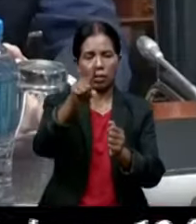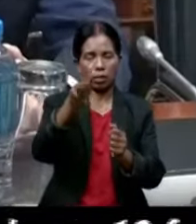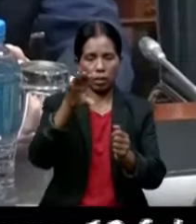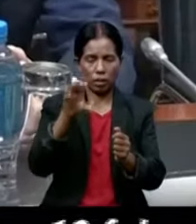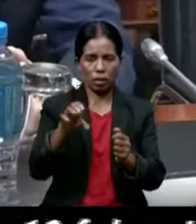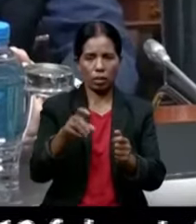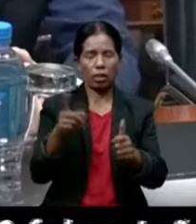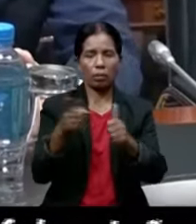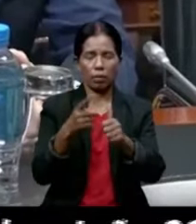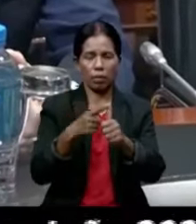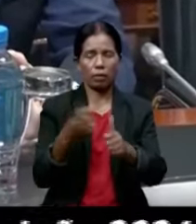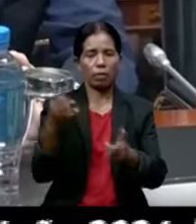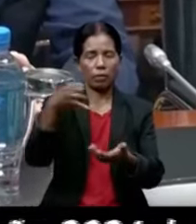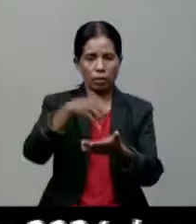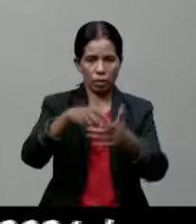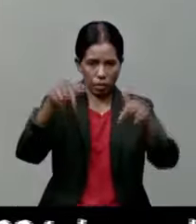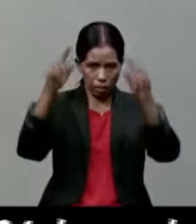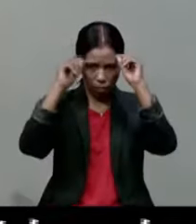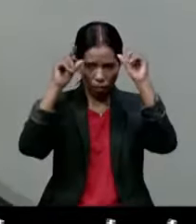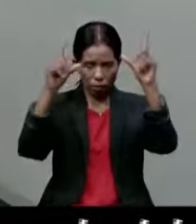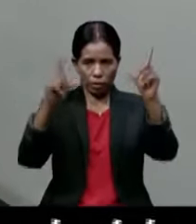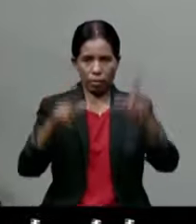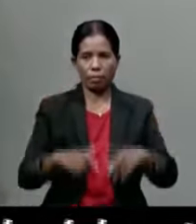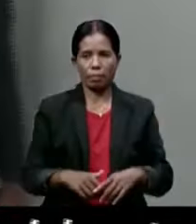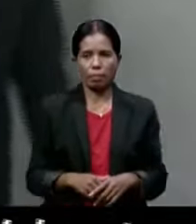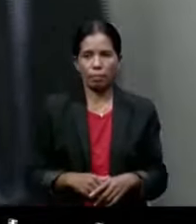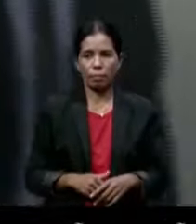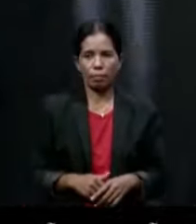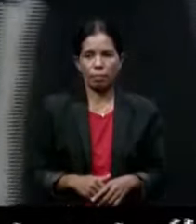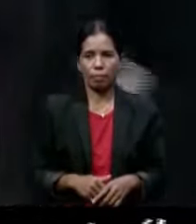fase da Huluk investimento e a Timor-Leste. Adéret Ximenez, Matheus Romário, GMN.